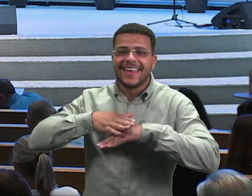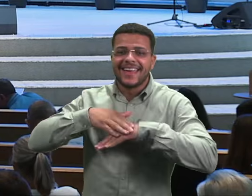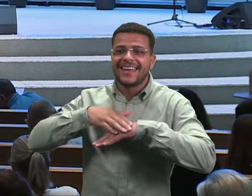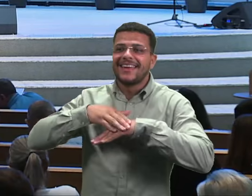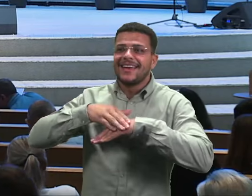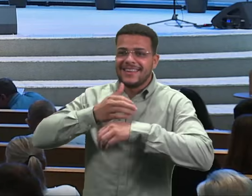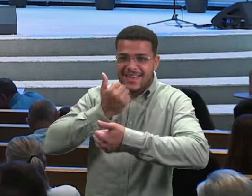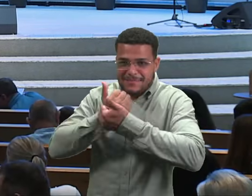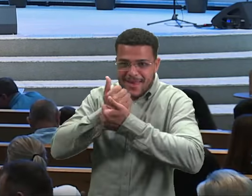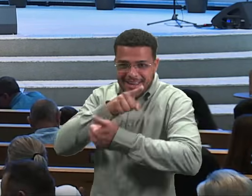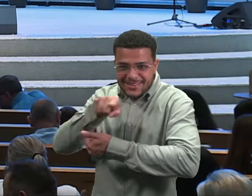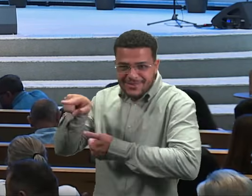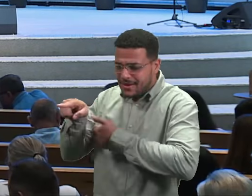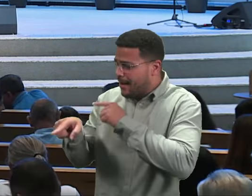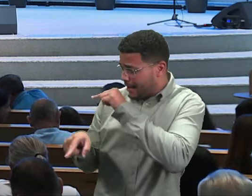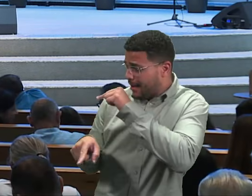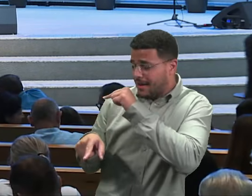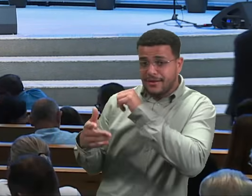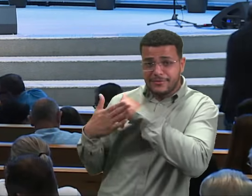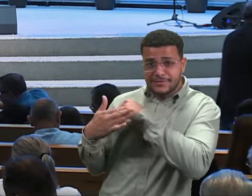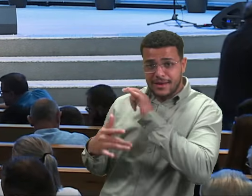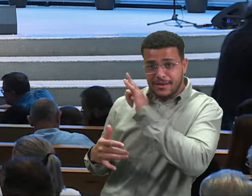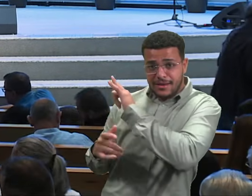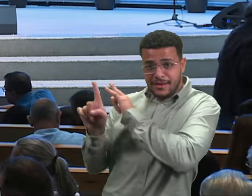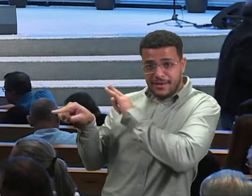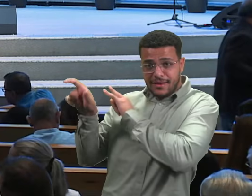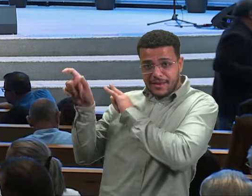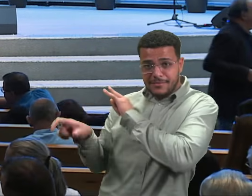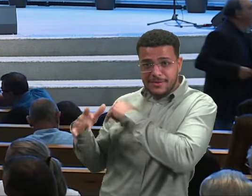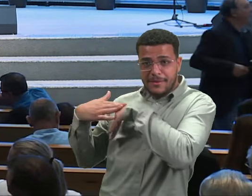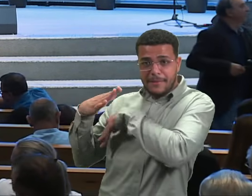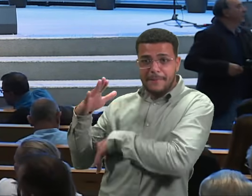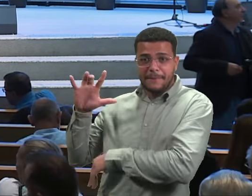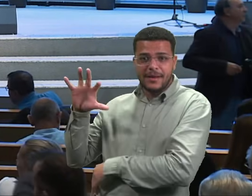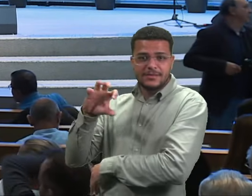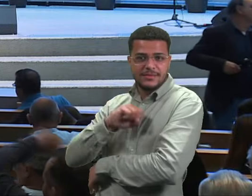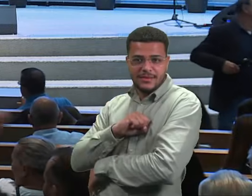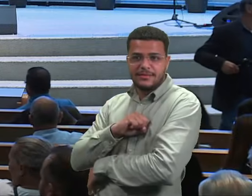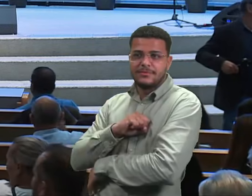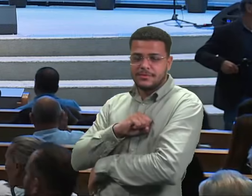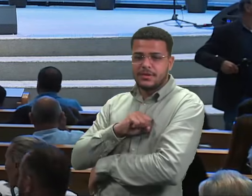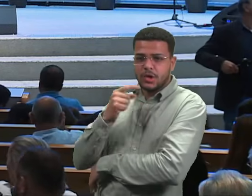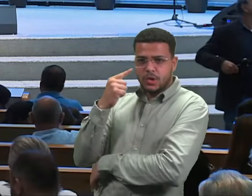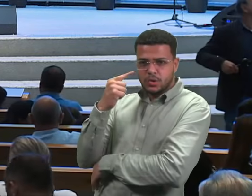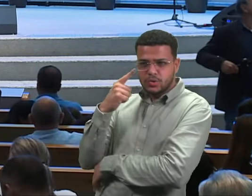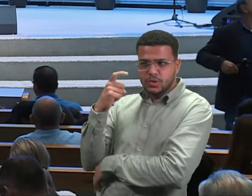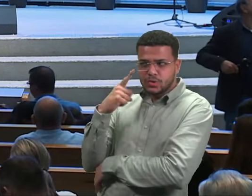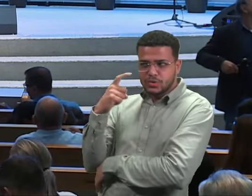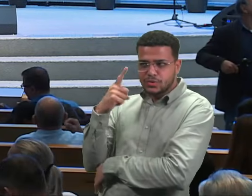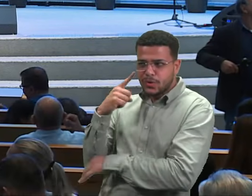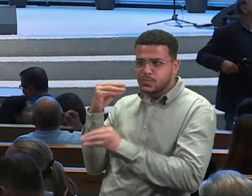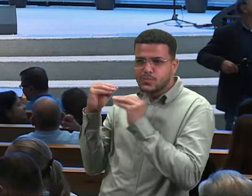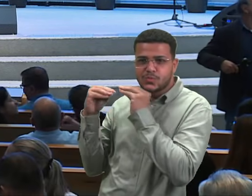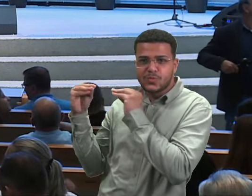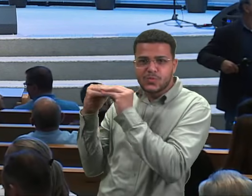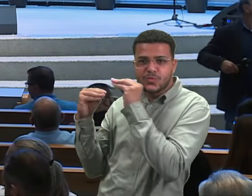Ela está do seu lado? Diz, é, você é a pessoa que eu mais amo. Estou escutando barulhinho de